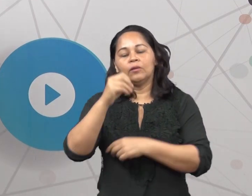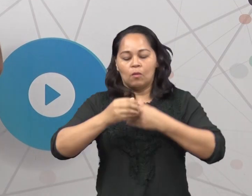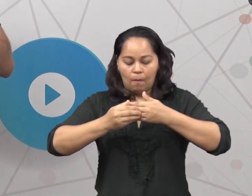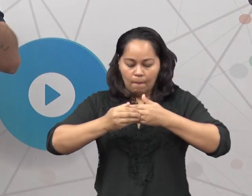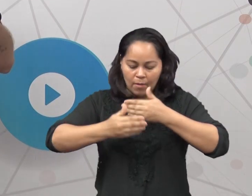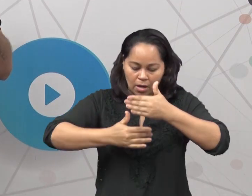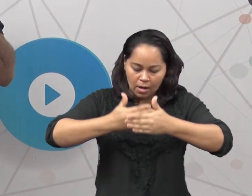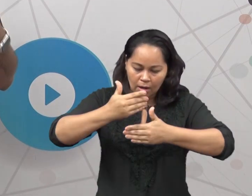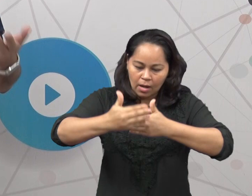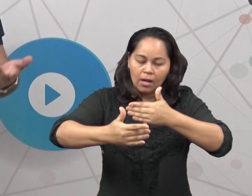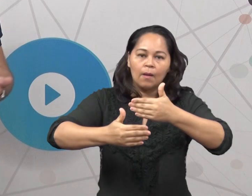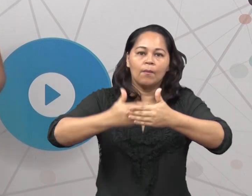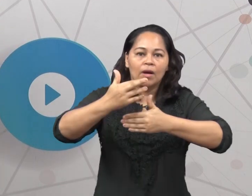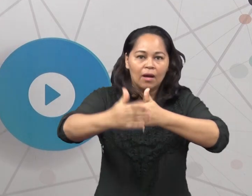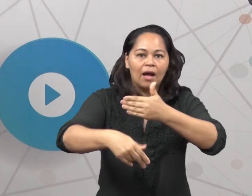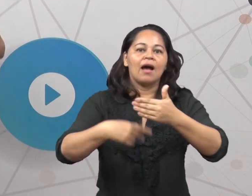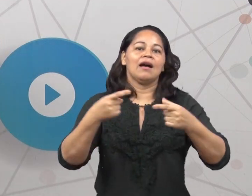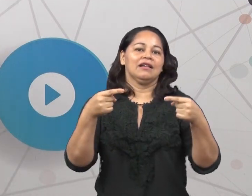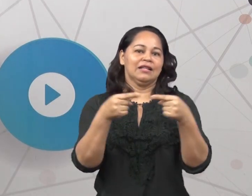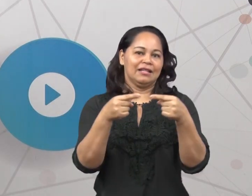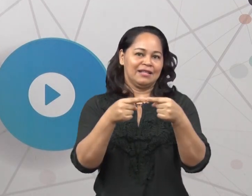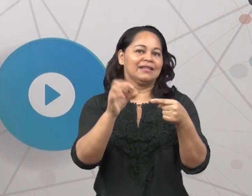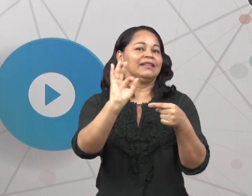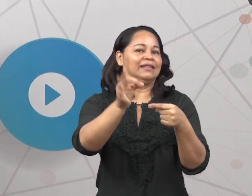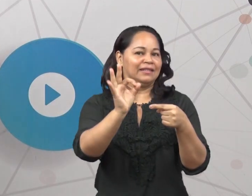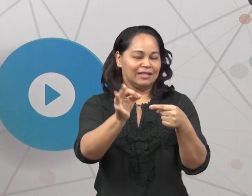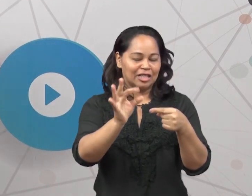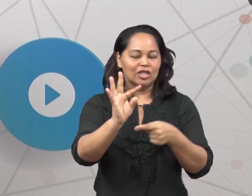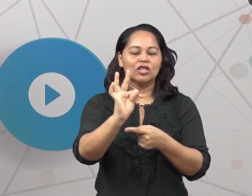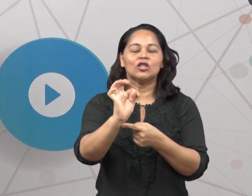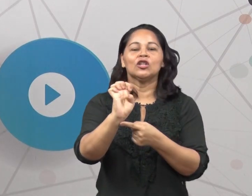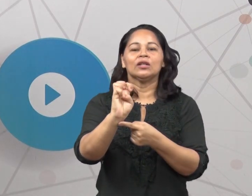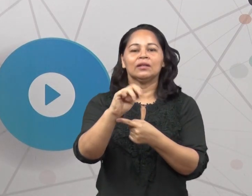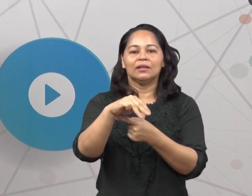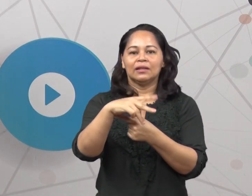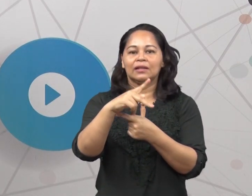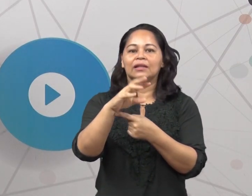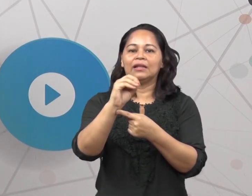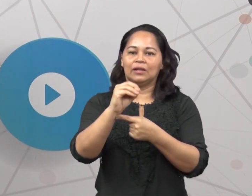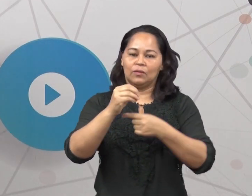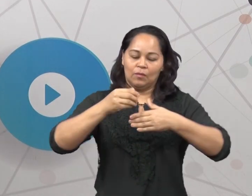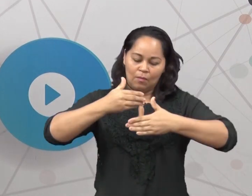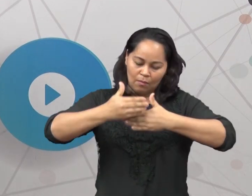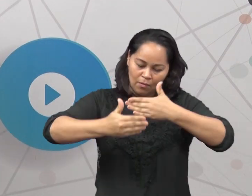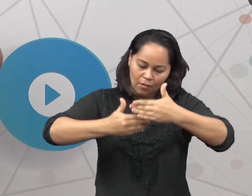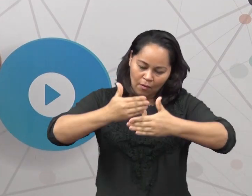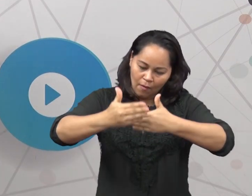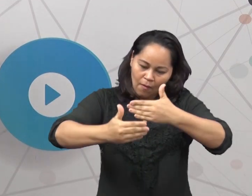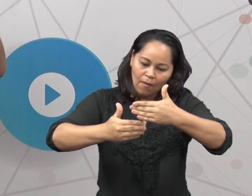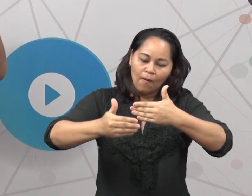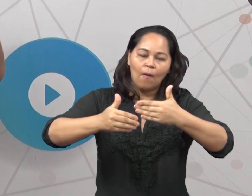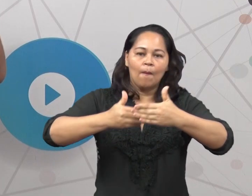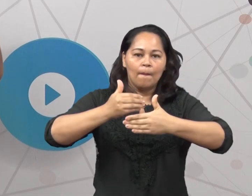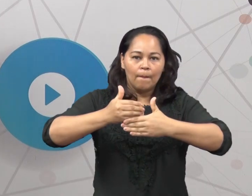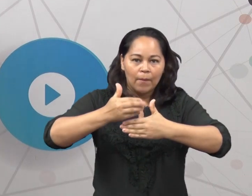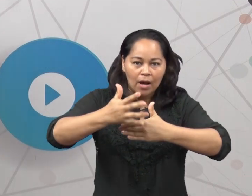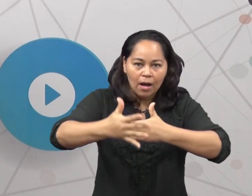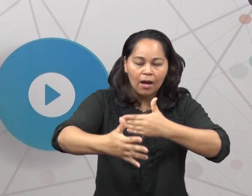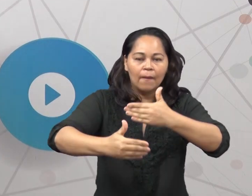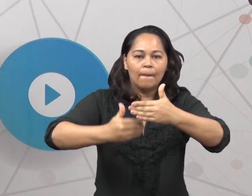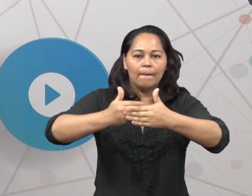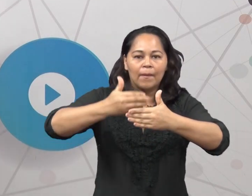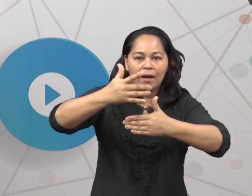passando. O tempo ele passa, o tempo ele passa e muitas vezes nós não vemos esse tempo